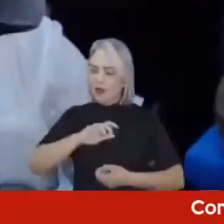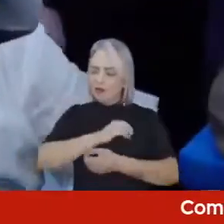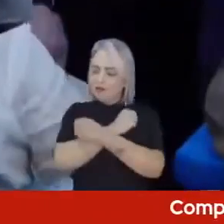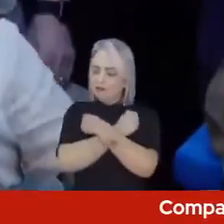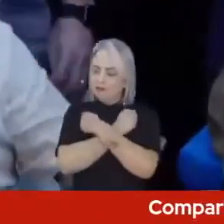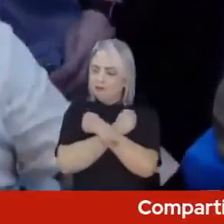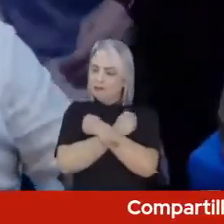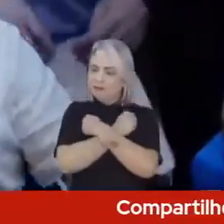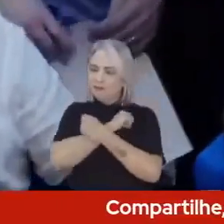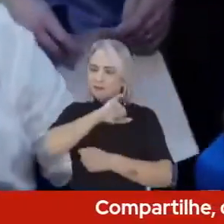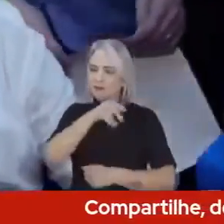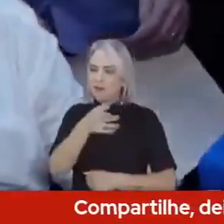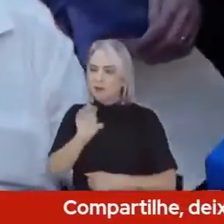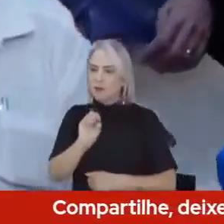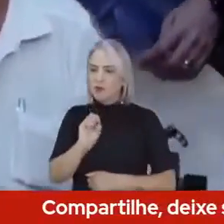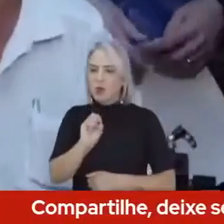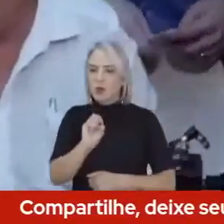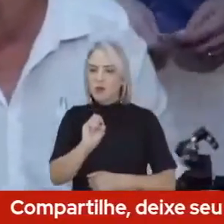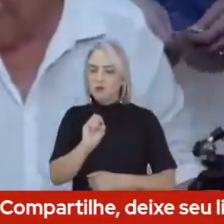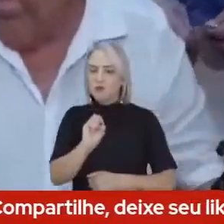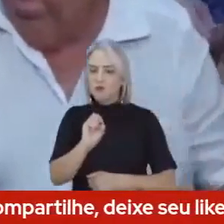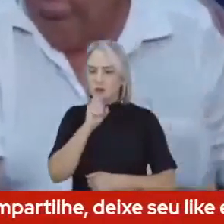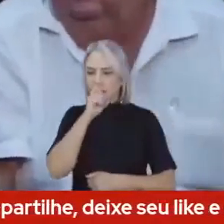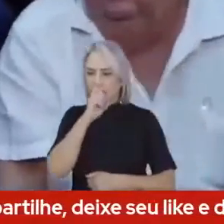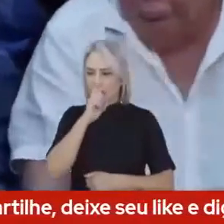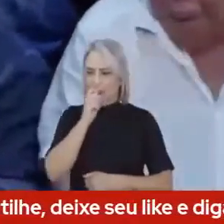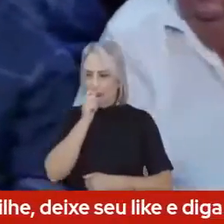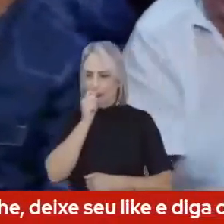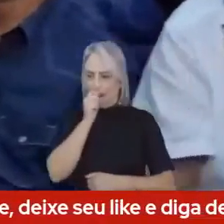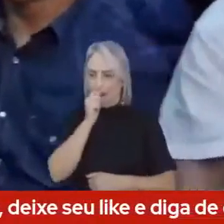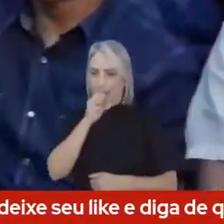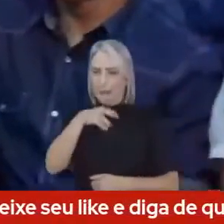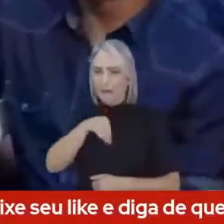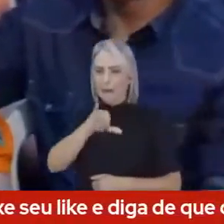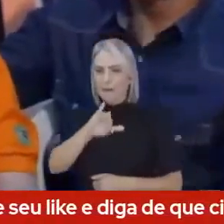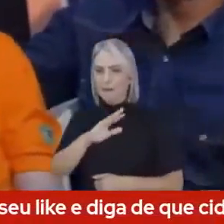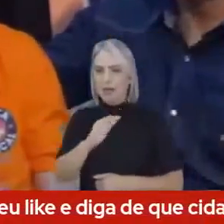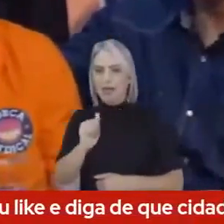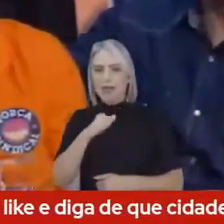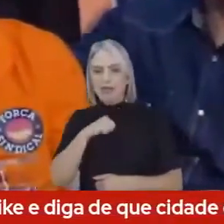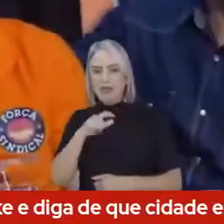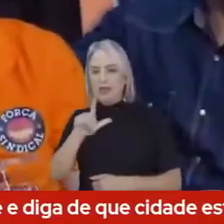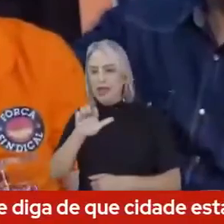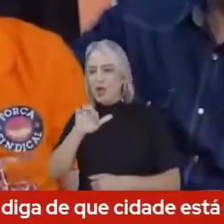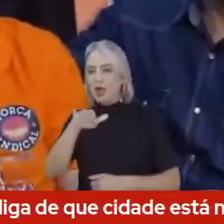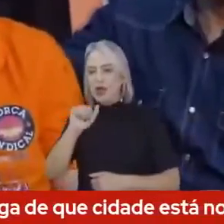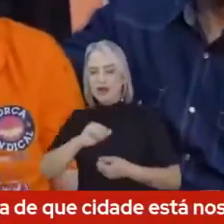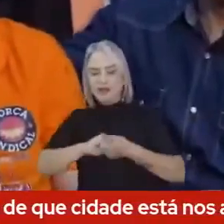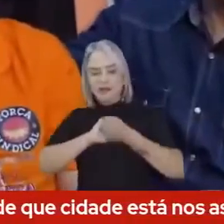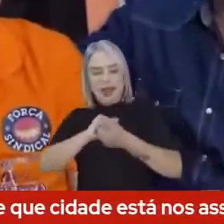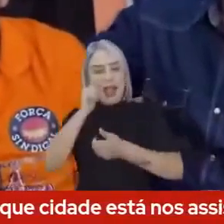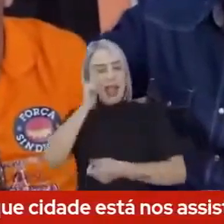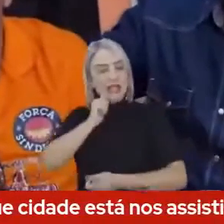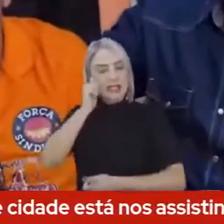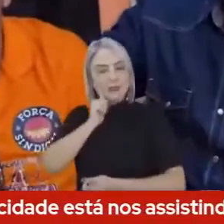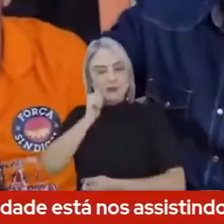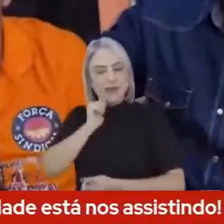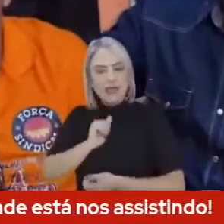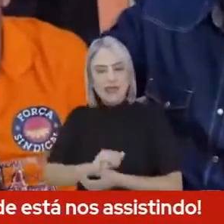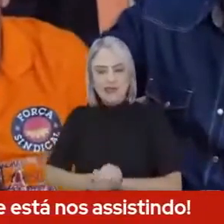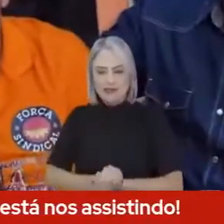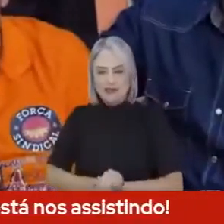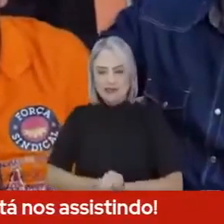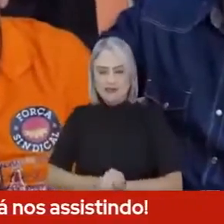João Innocentini, Marília Reis e Loreni, saudando as mulheres, trazer